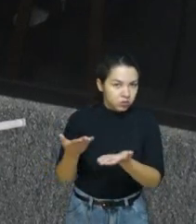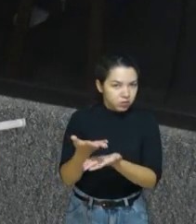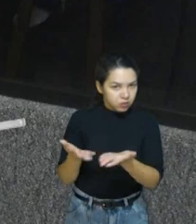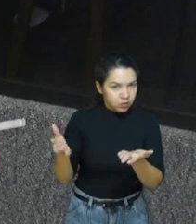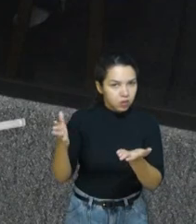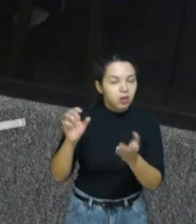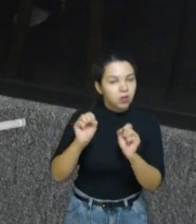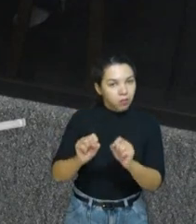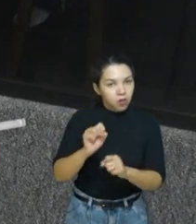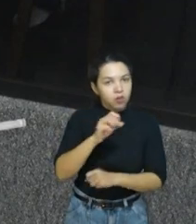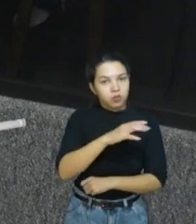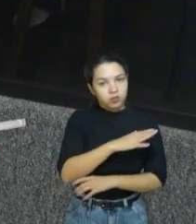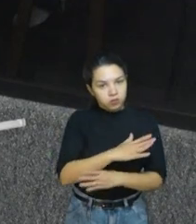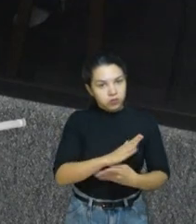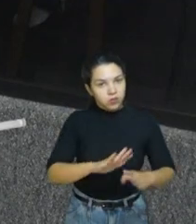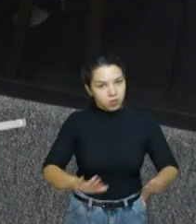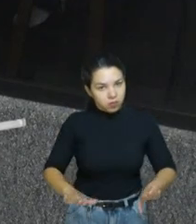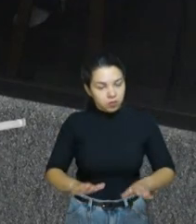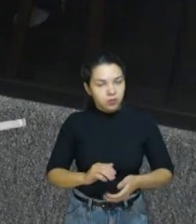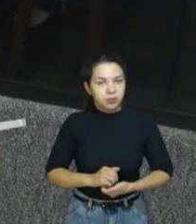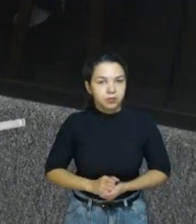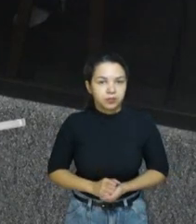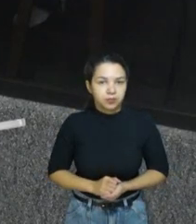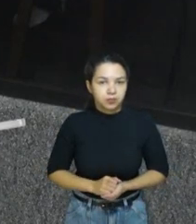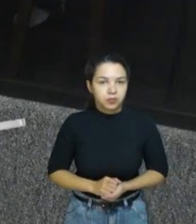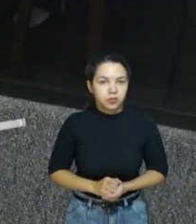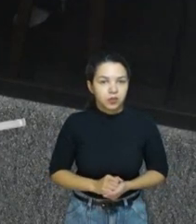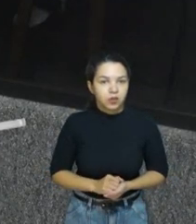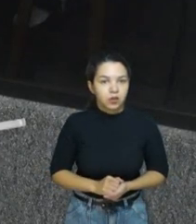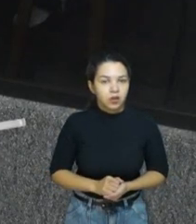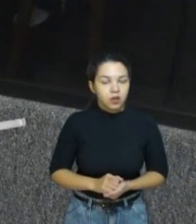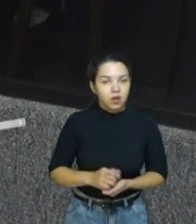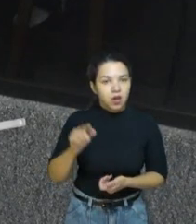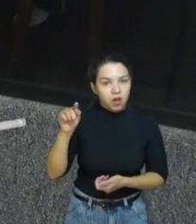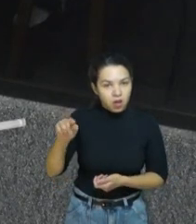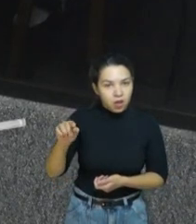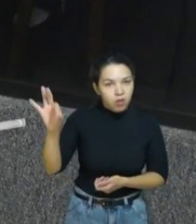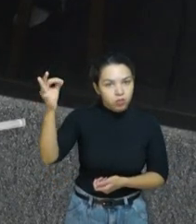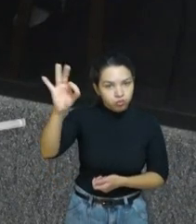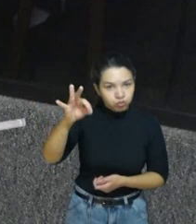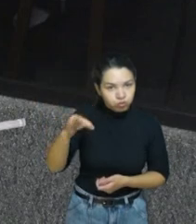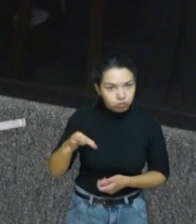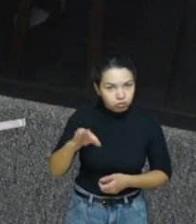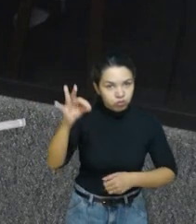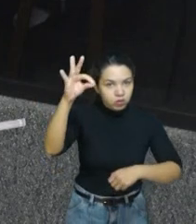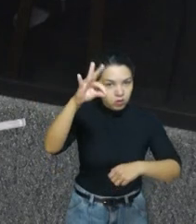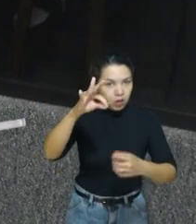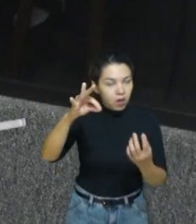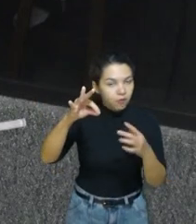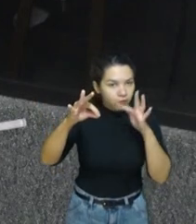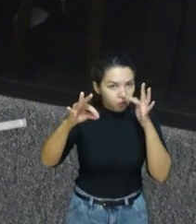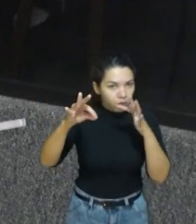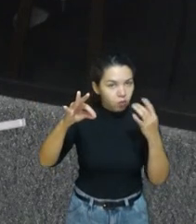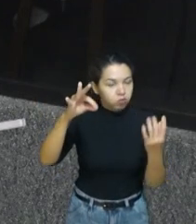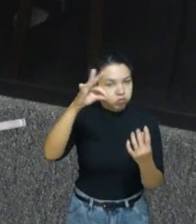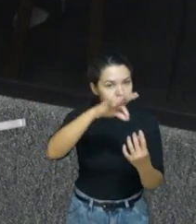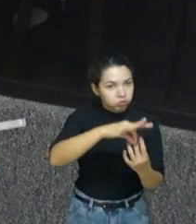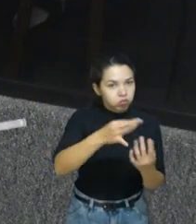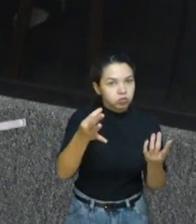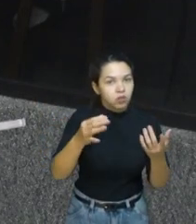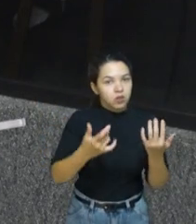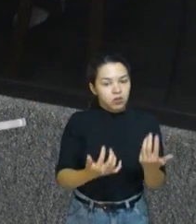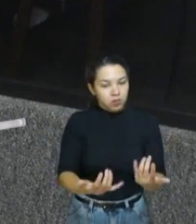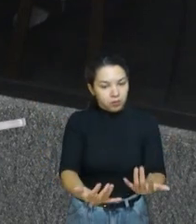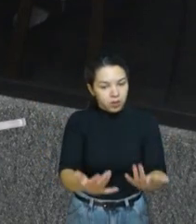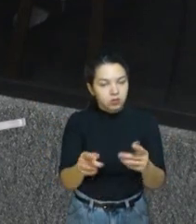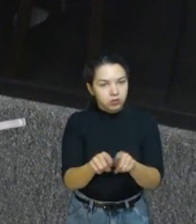espécies que estão ameaçadas de extinção e que são responsáveis por polinizar as nossas plantas, garantindo a produção de mais